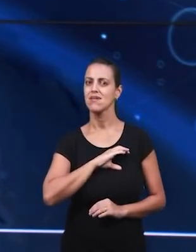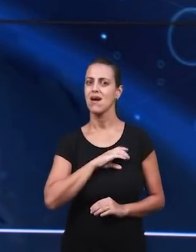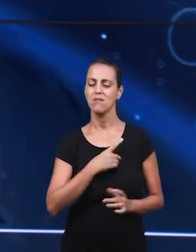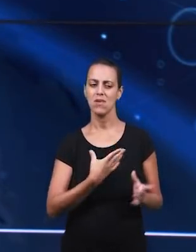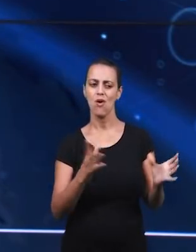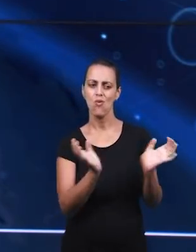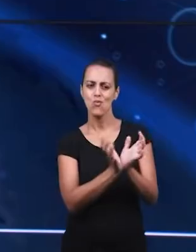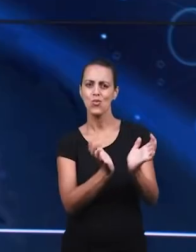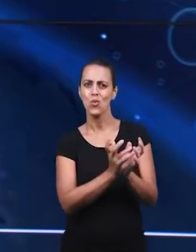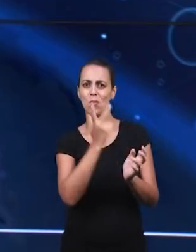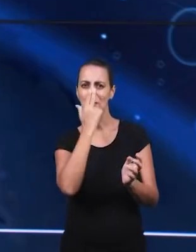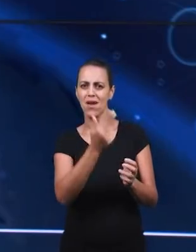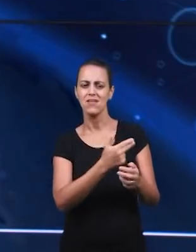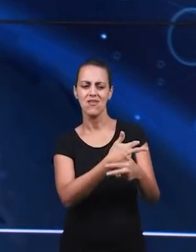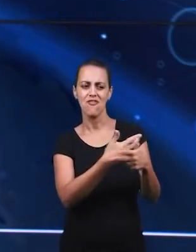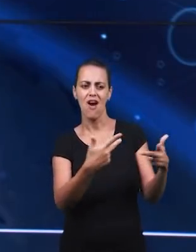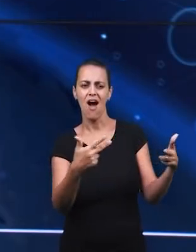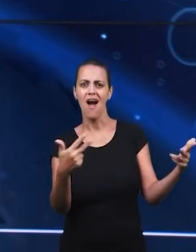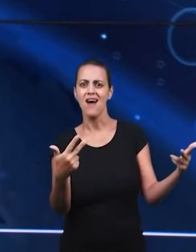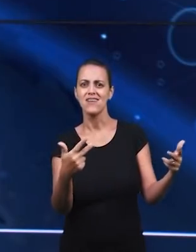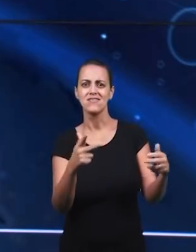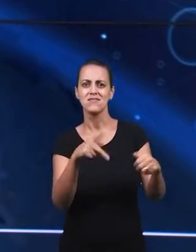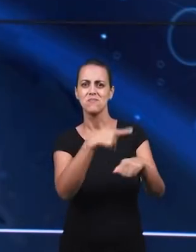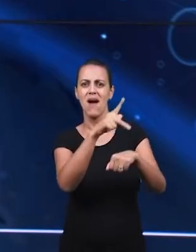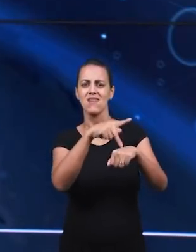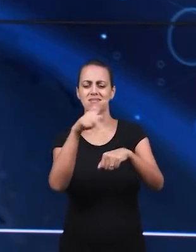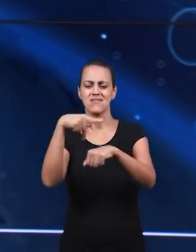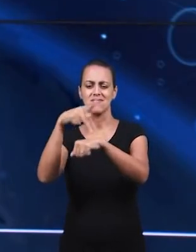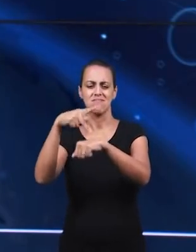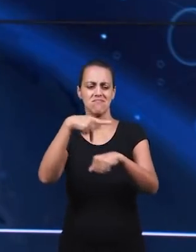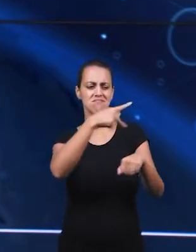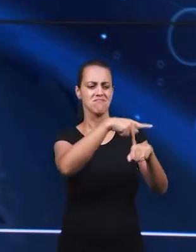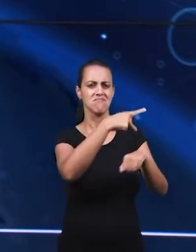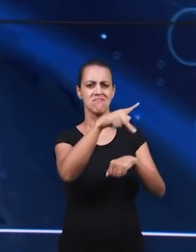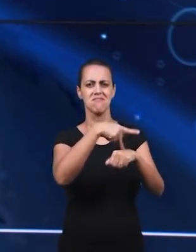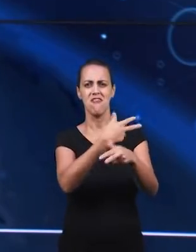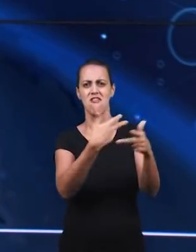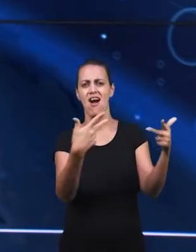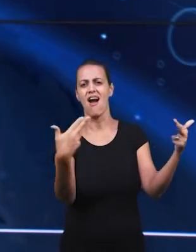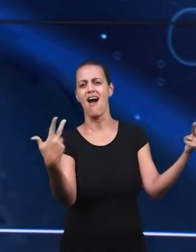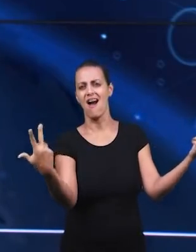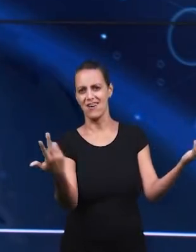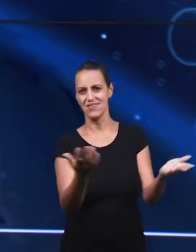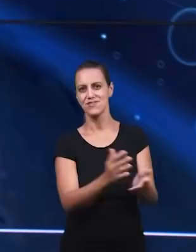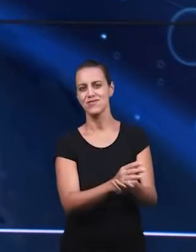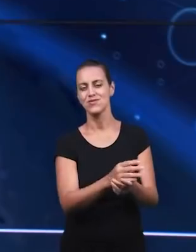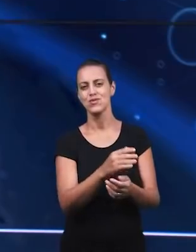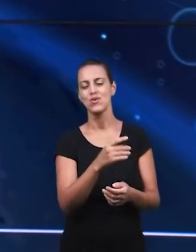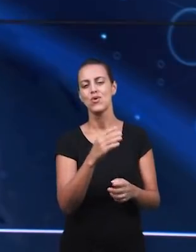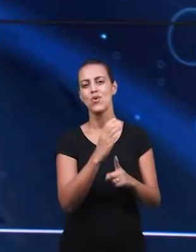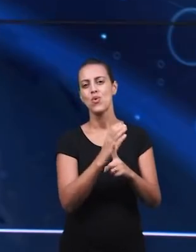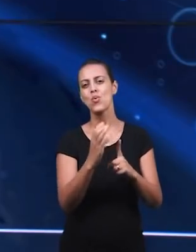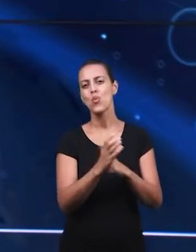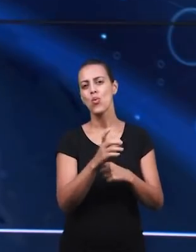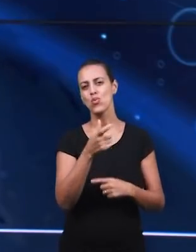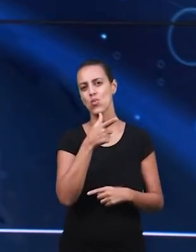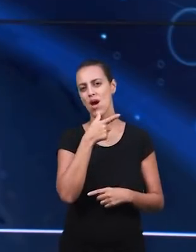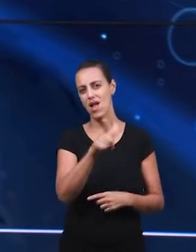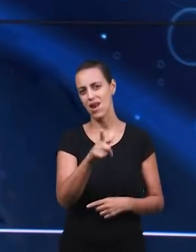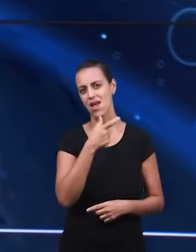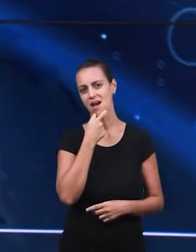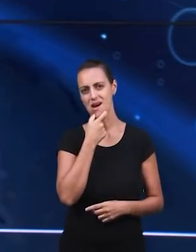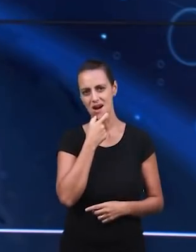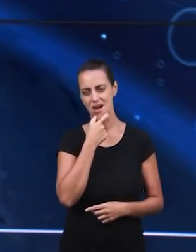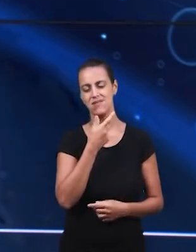realmente multinacional, é composto de várias nacionalidades ali na igreja. O culto é feito em inglês. E ali